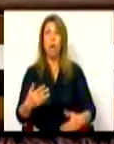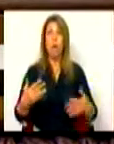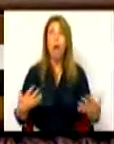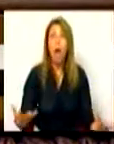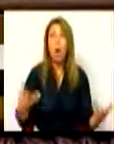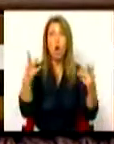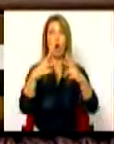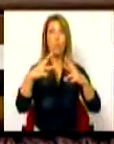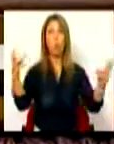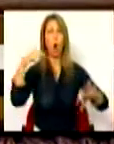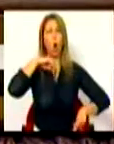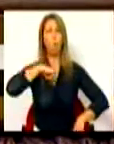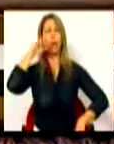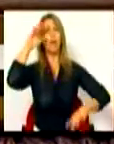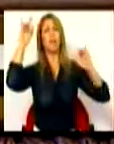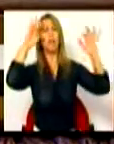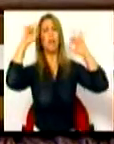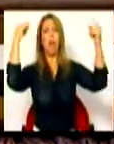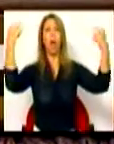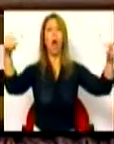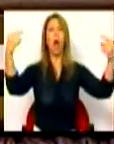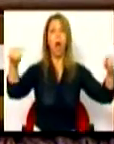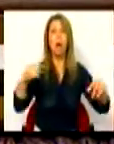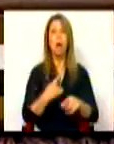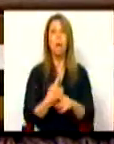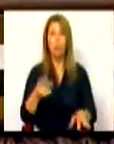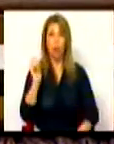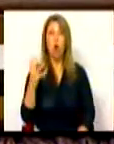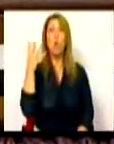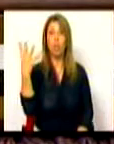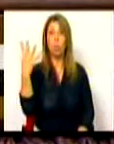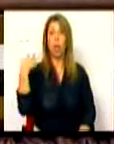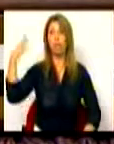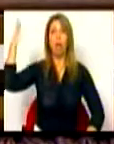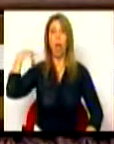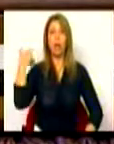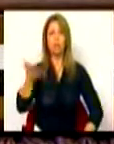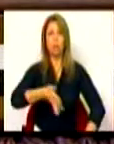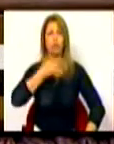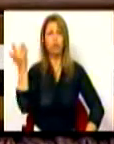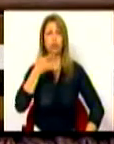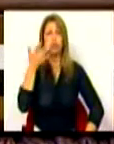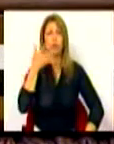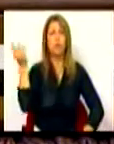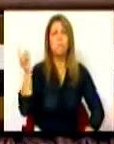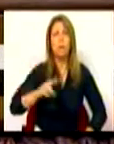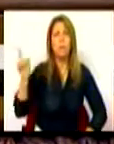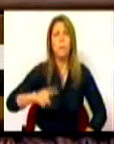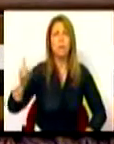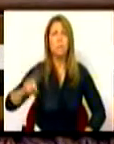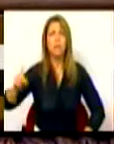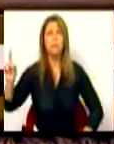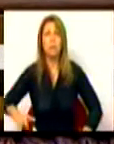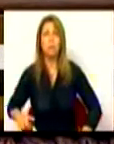criativa, atrofiada por quatro anos de disparates, propondo tudo o que não só